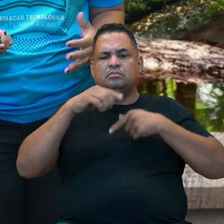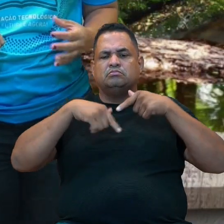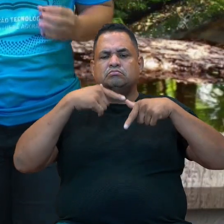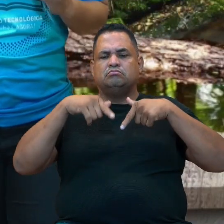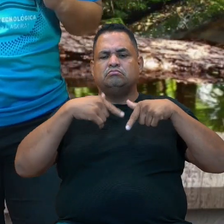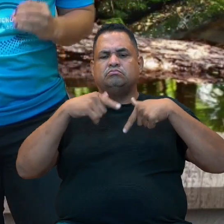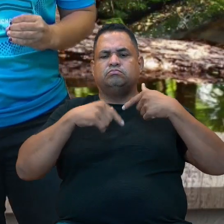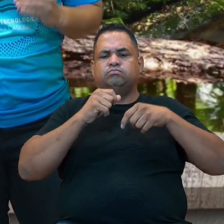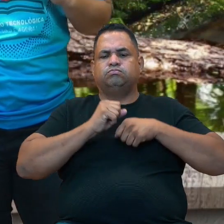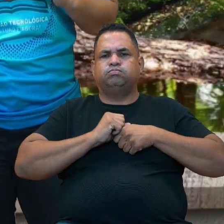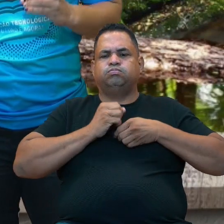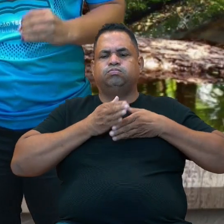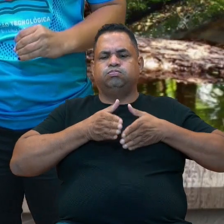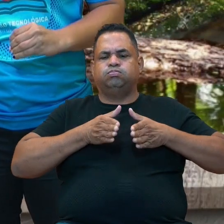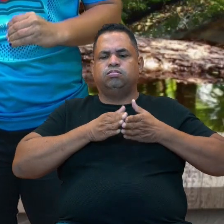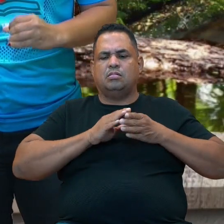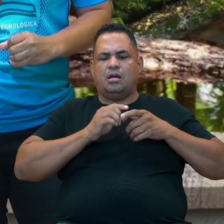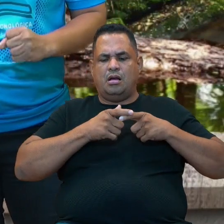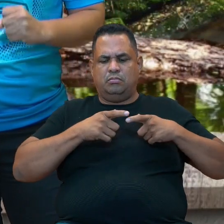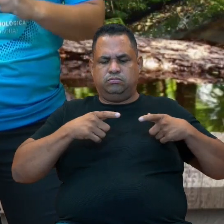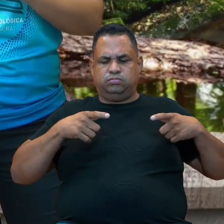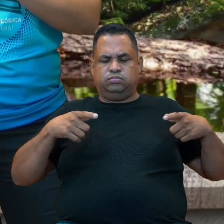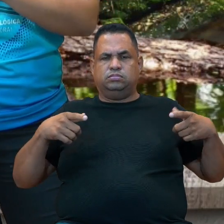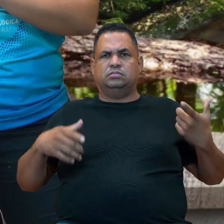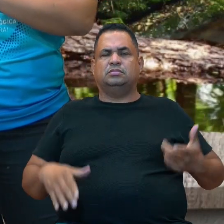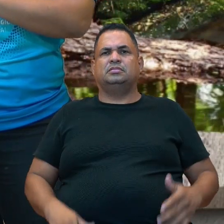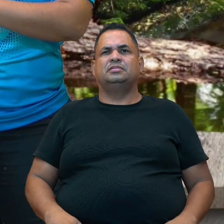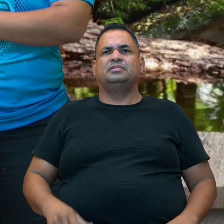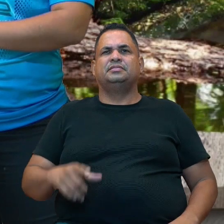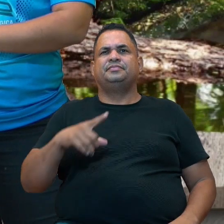organismo. Mas nós também temos as